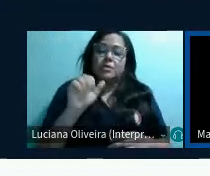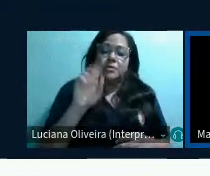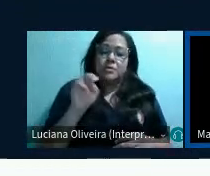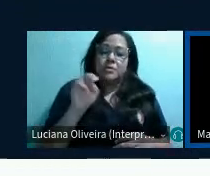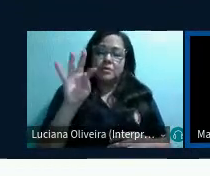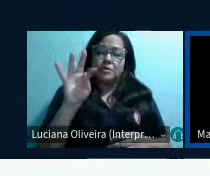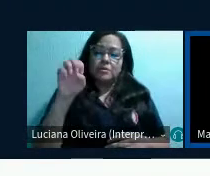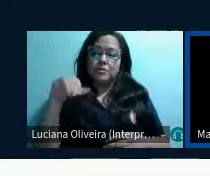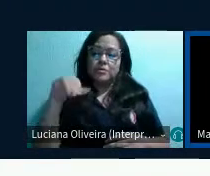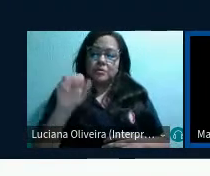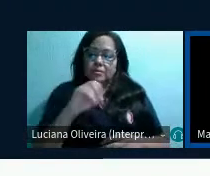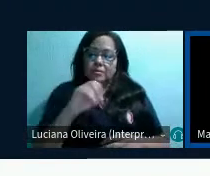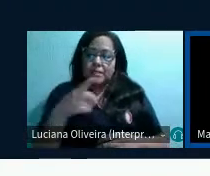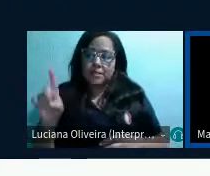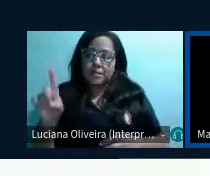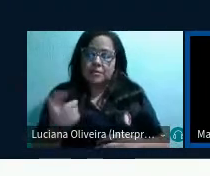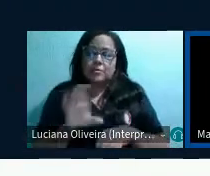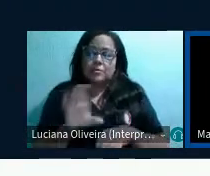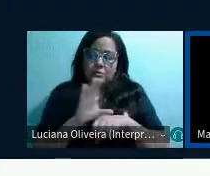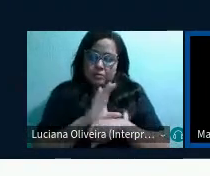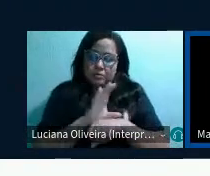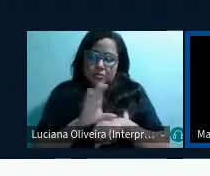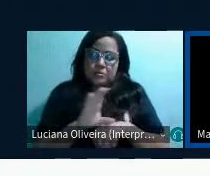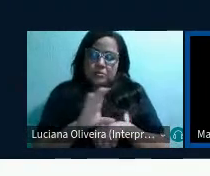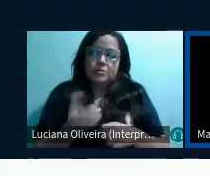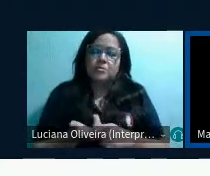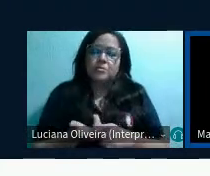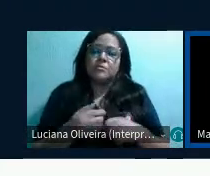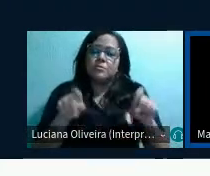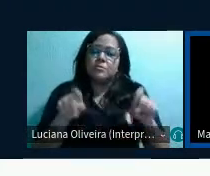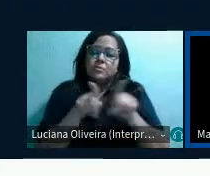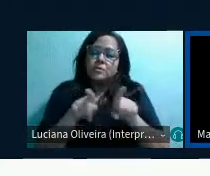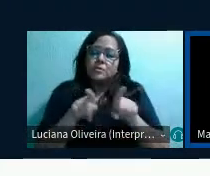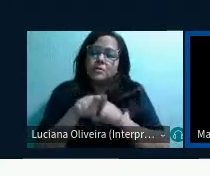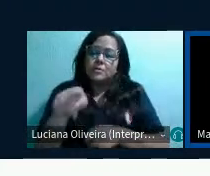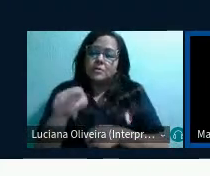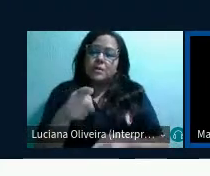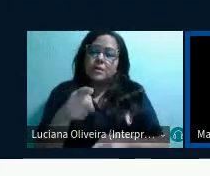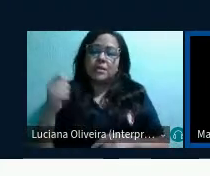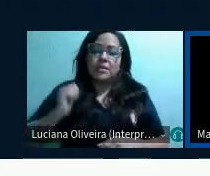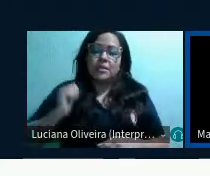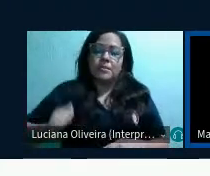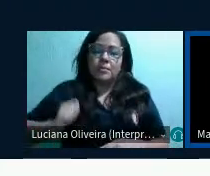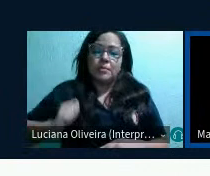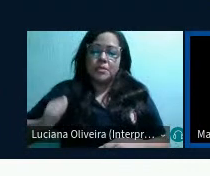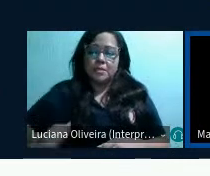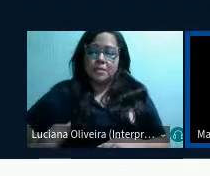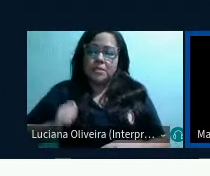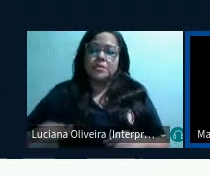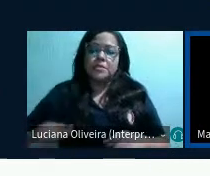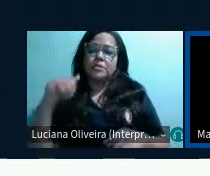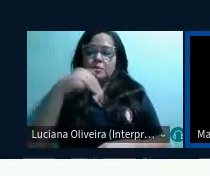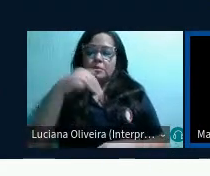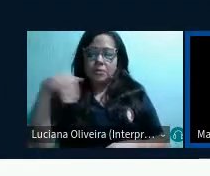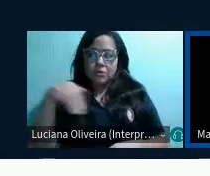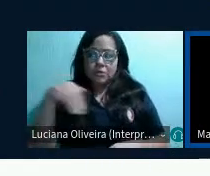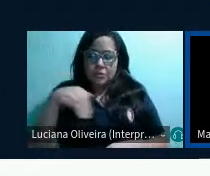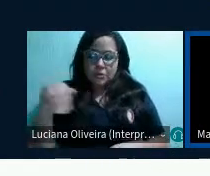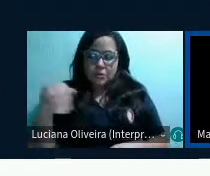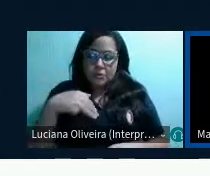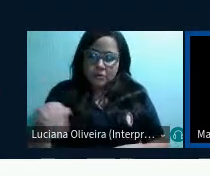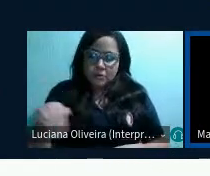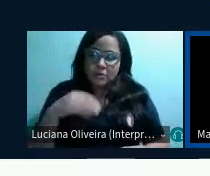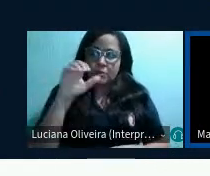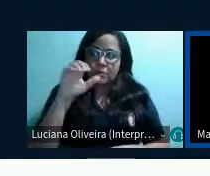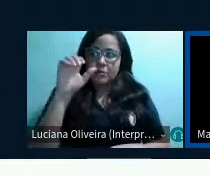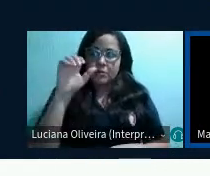também é uns 2 anos, né? E ele também é bolsista e monitor do Alô Robótica.